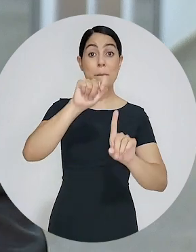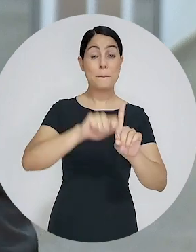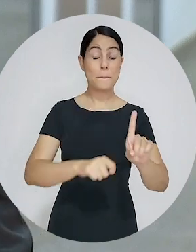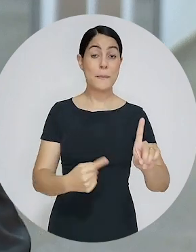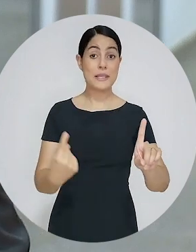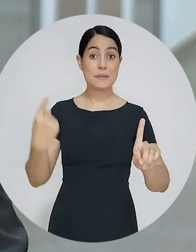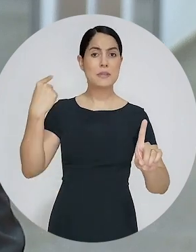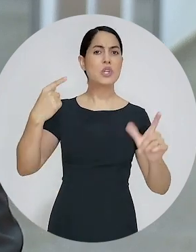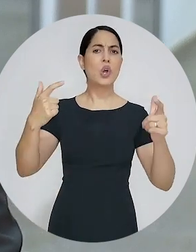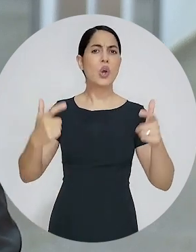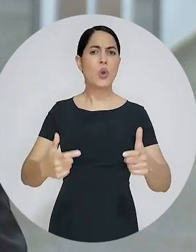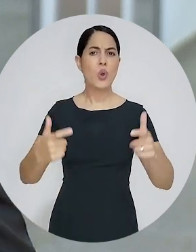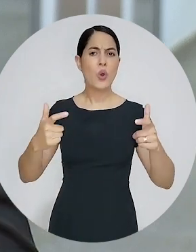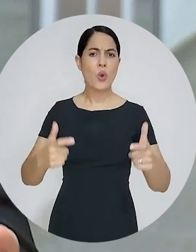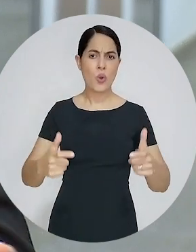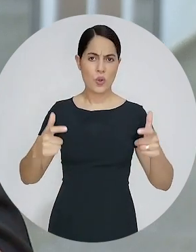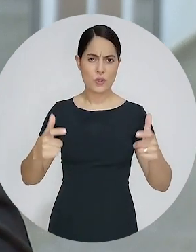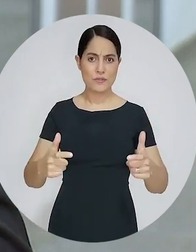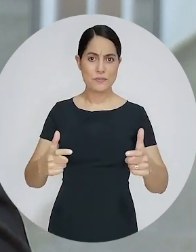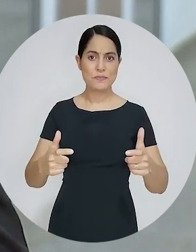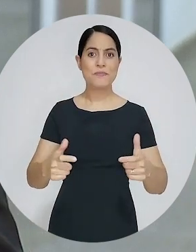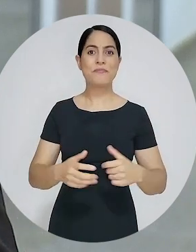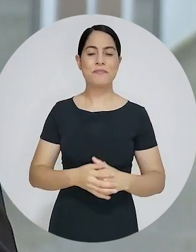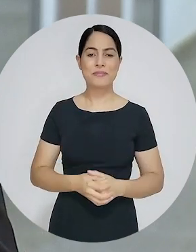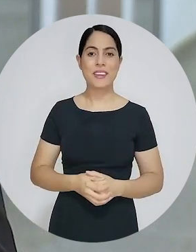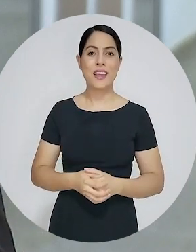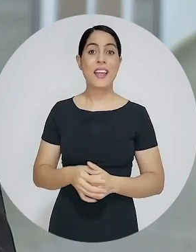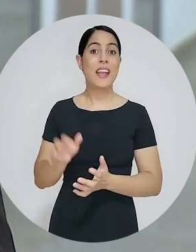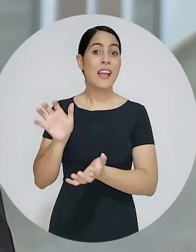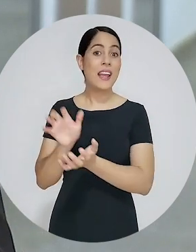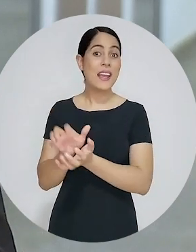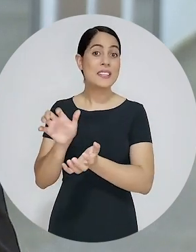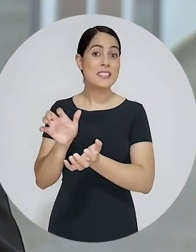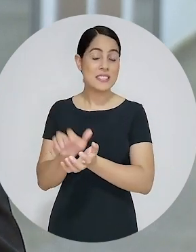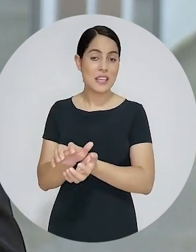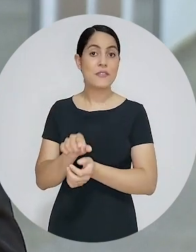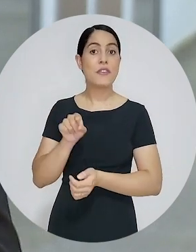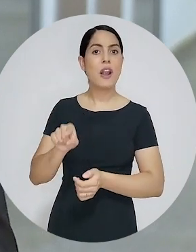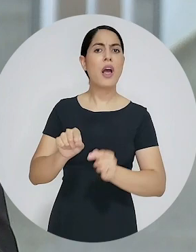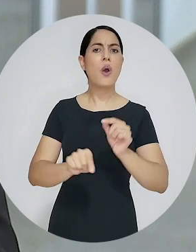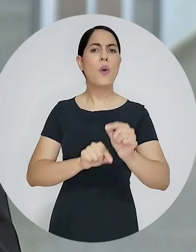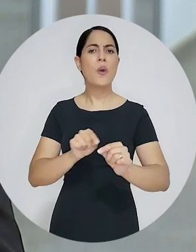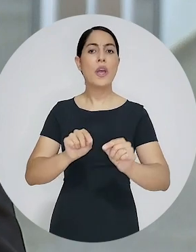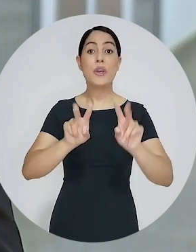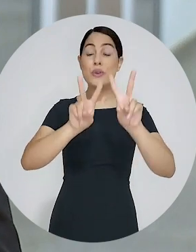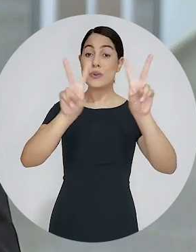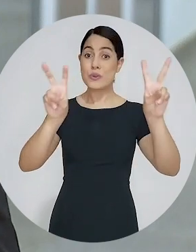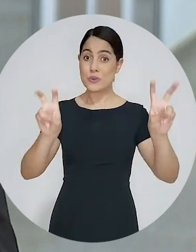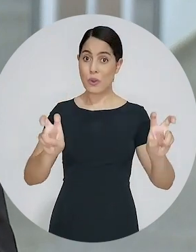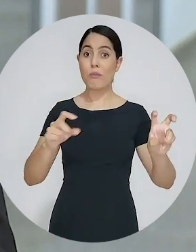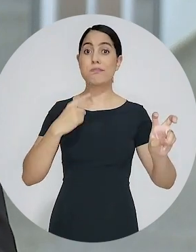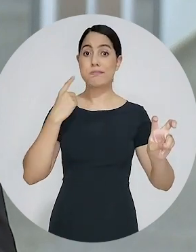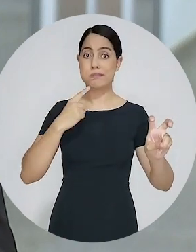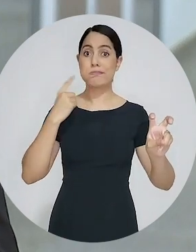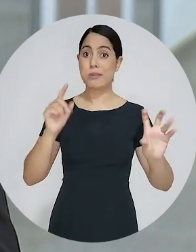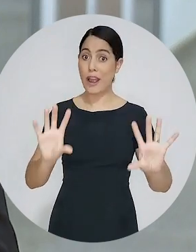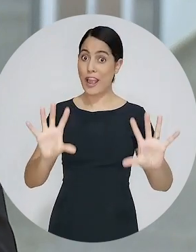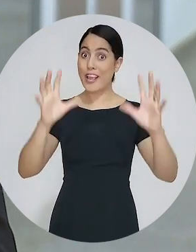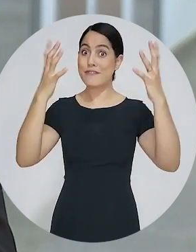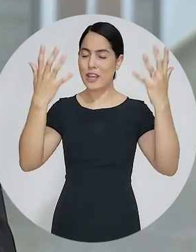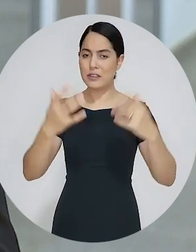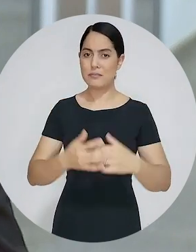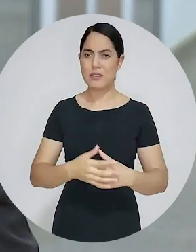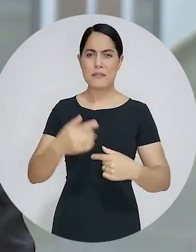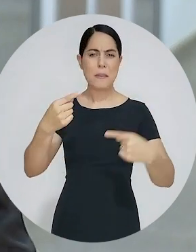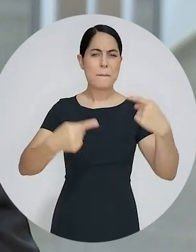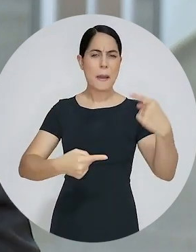Foi realizado no último mês, em Recife, o 10º Encontro Nacional de Prerrogativas. O evento promoveu painéis temáticos